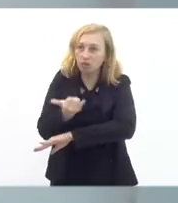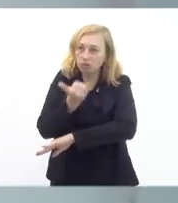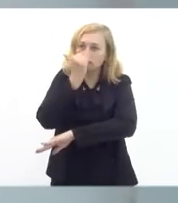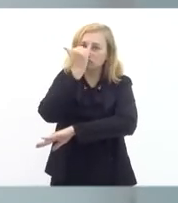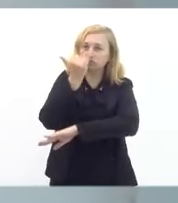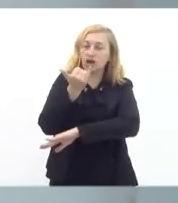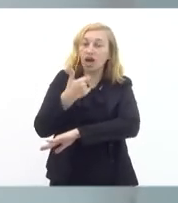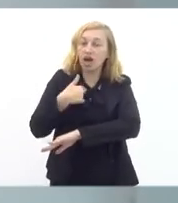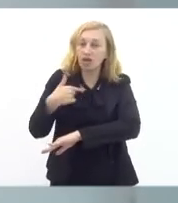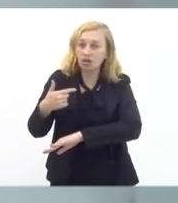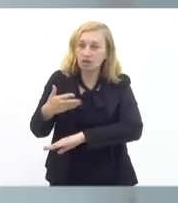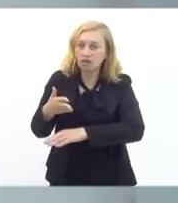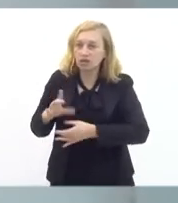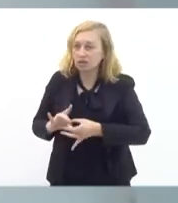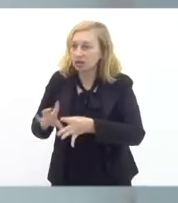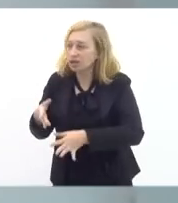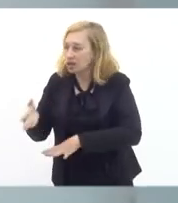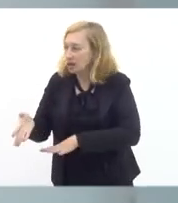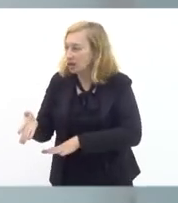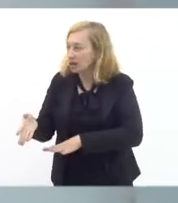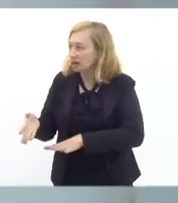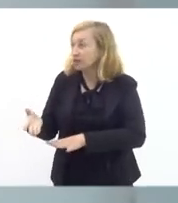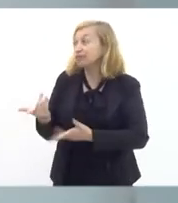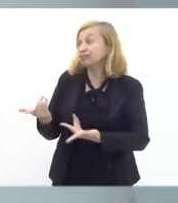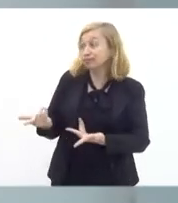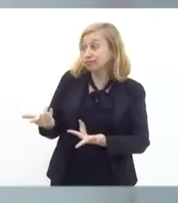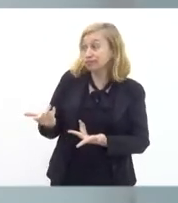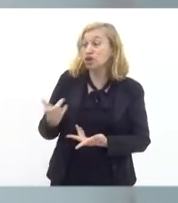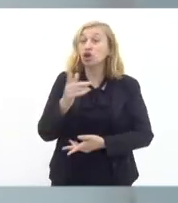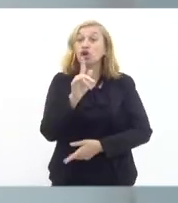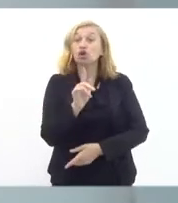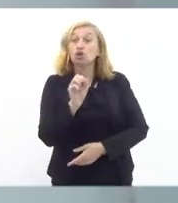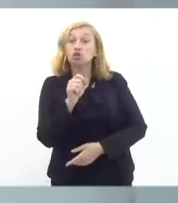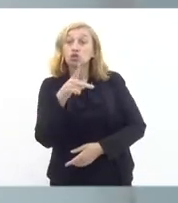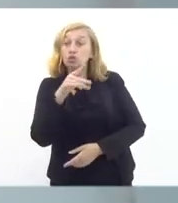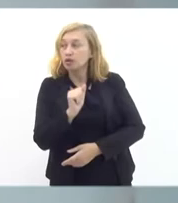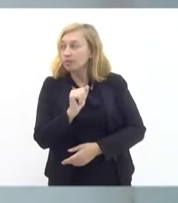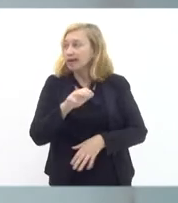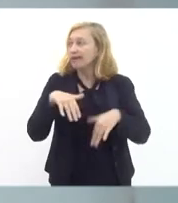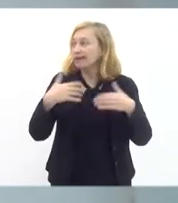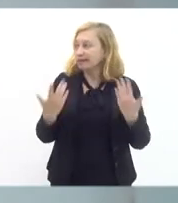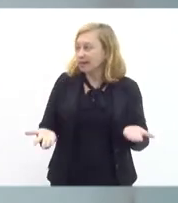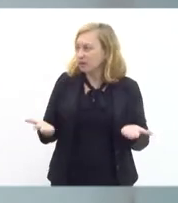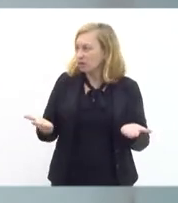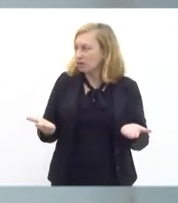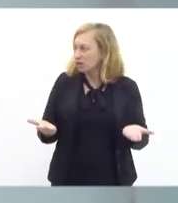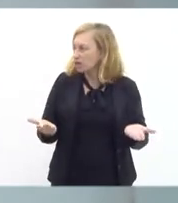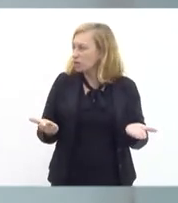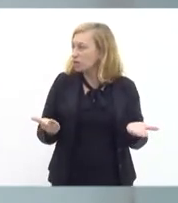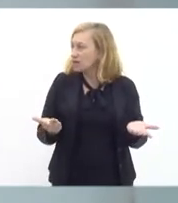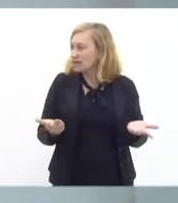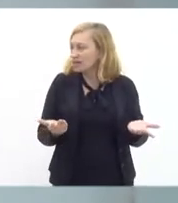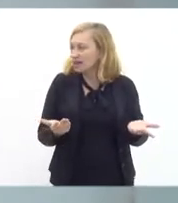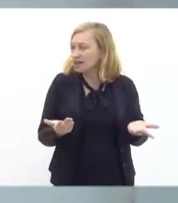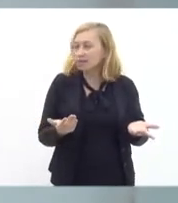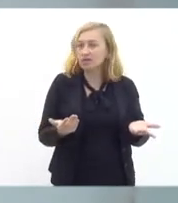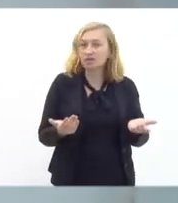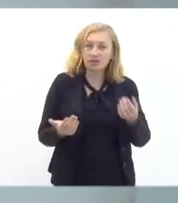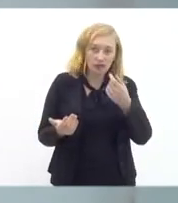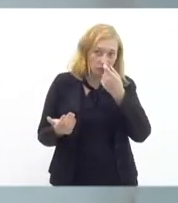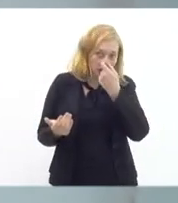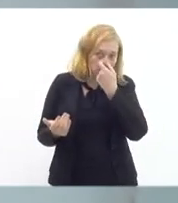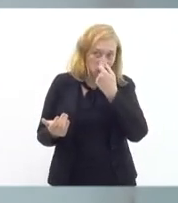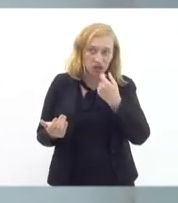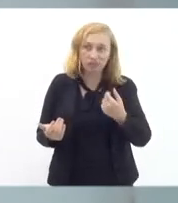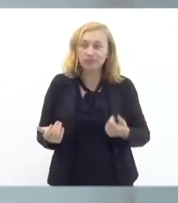E aí, o custo é de quem? O custo é da Suípa. Então, sabe, está ficando pesado para a